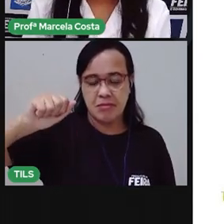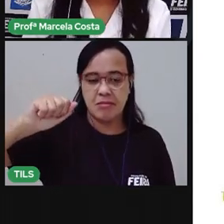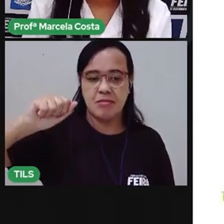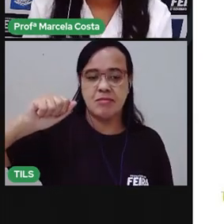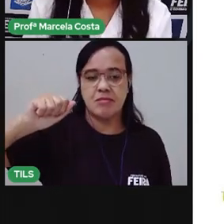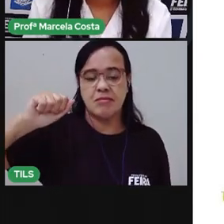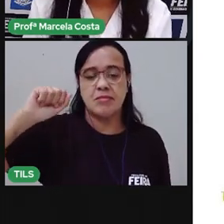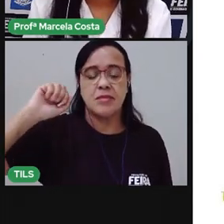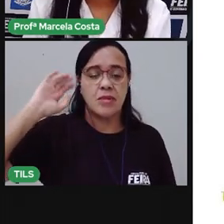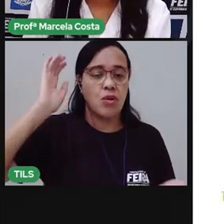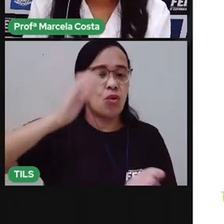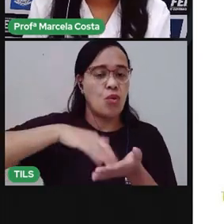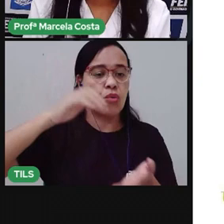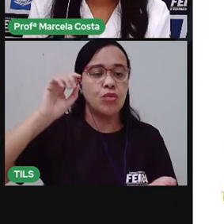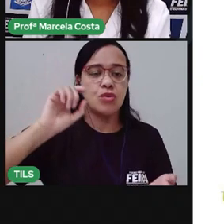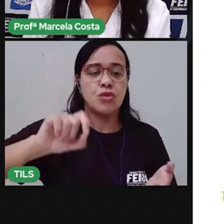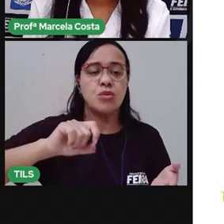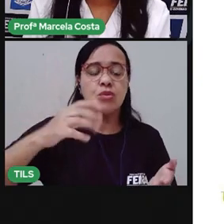som